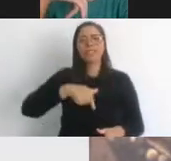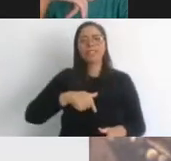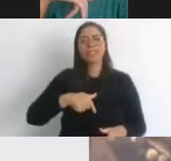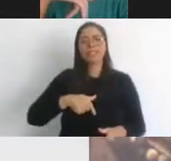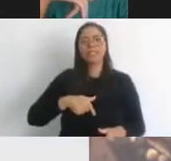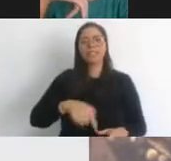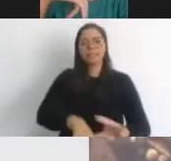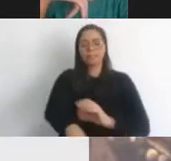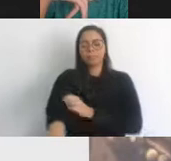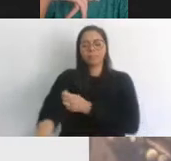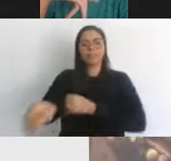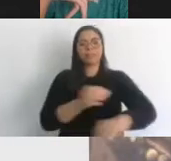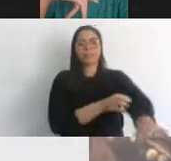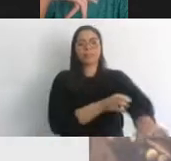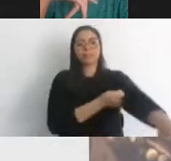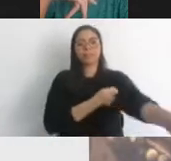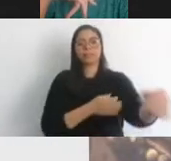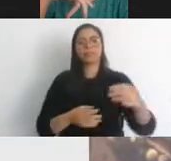notícia do de